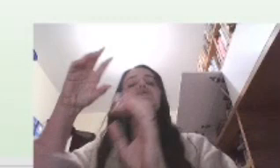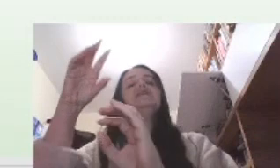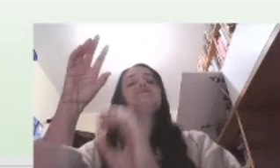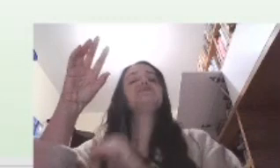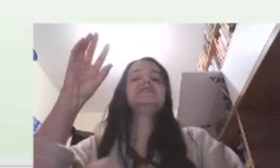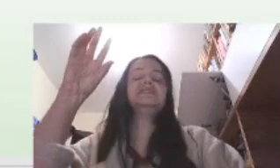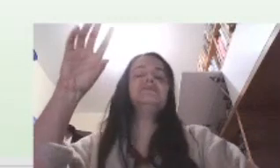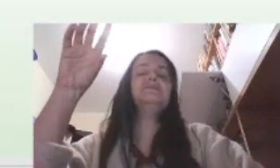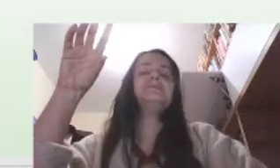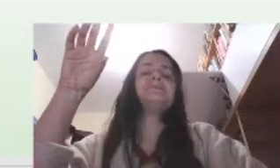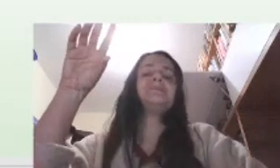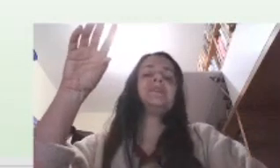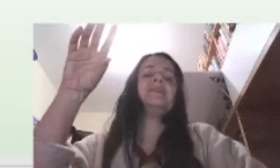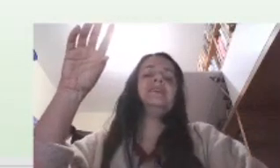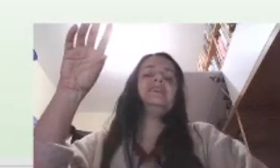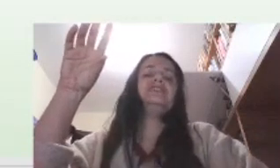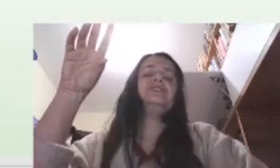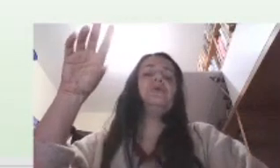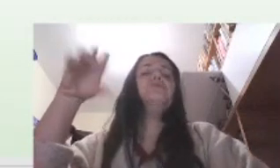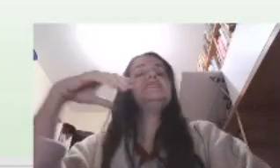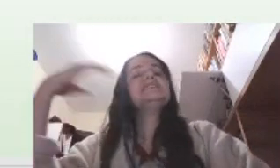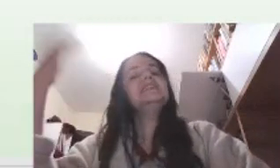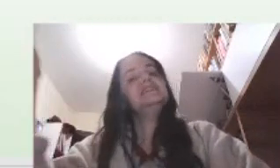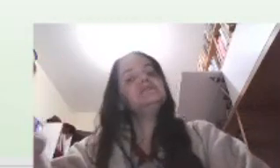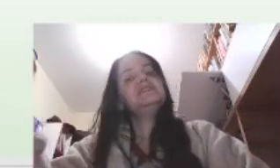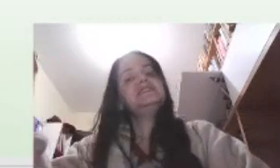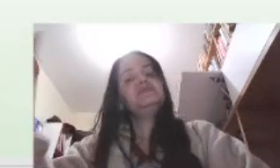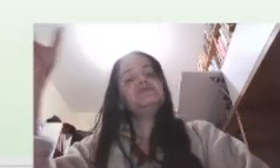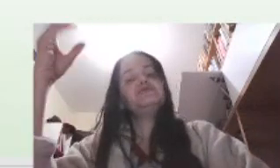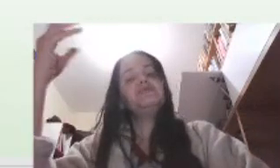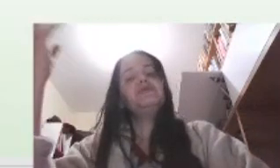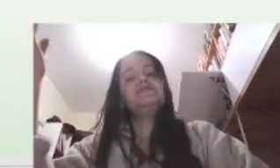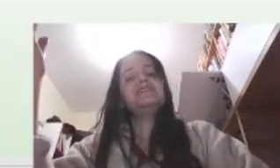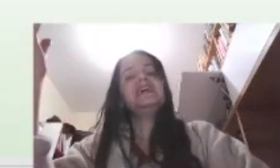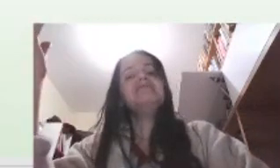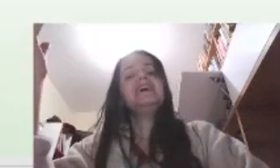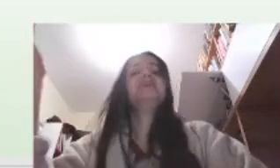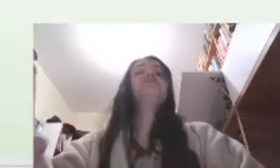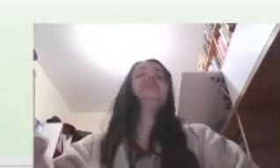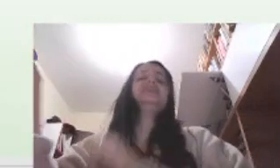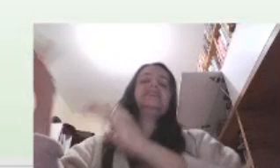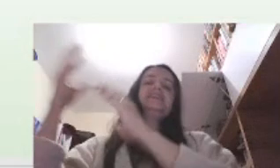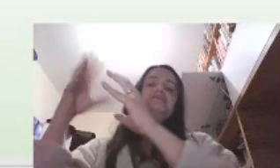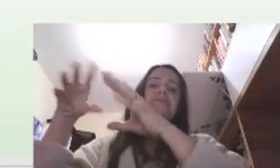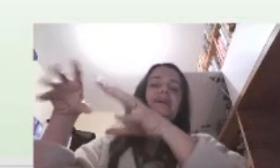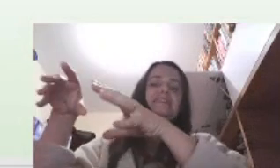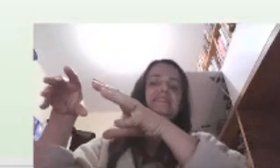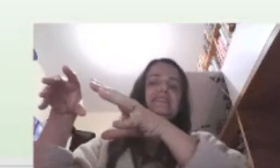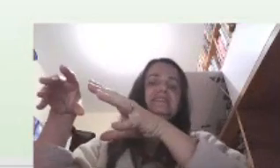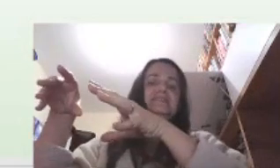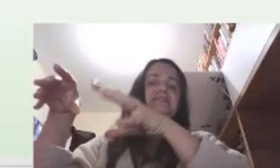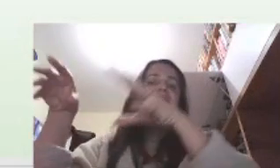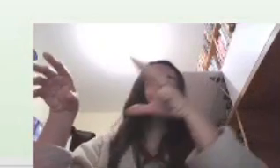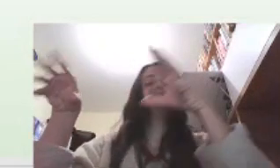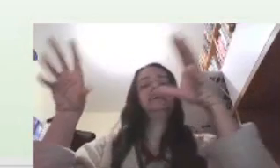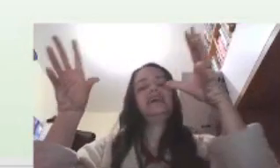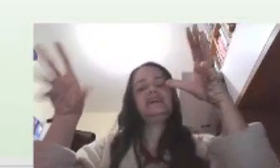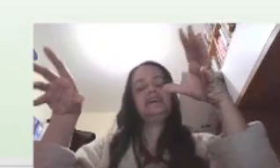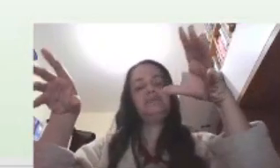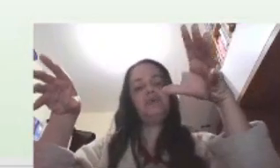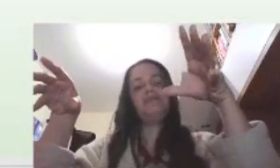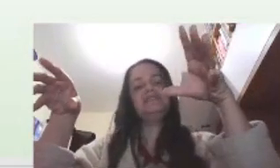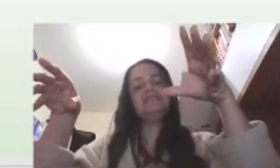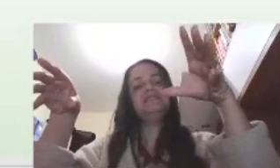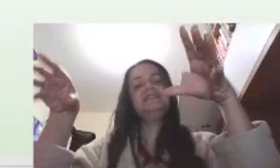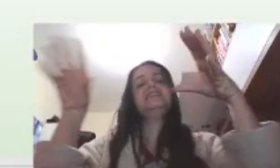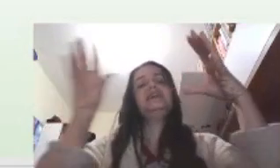ela regula a produção de outras glândulas em outros hormônios. E quem vai regular essa glândula mestra, que é